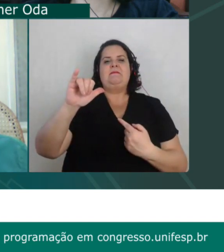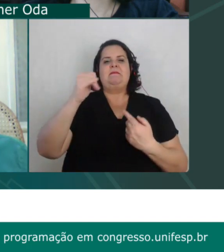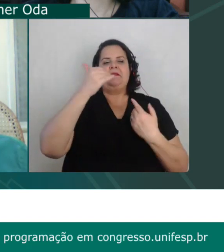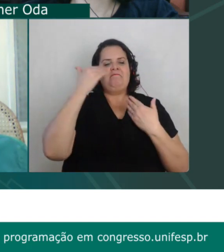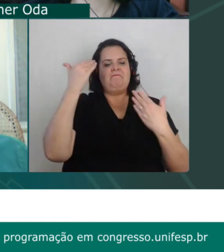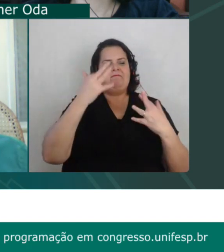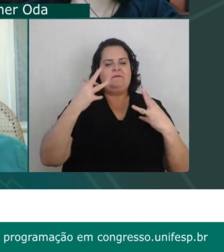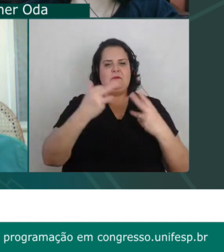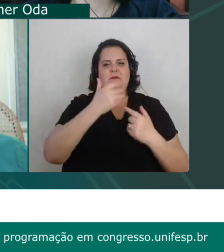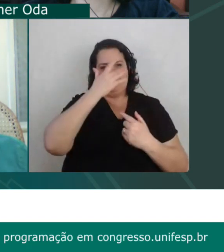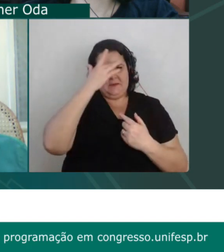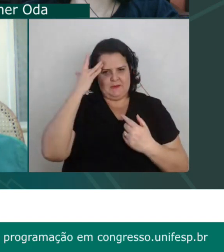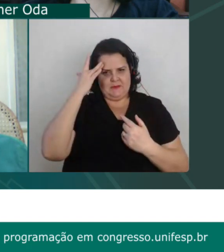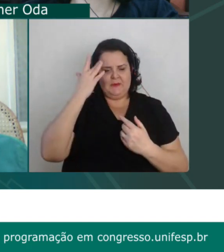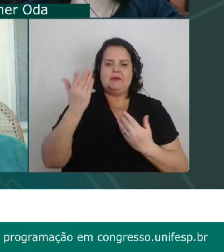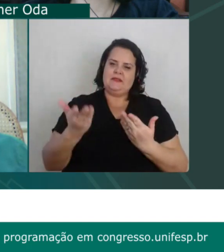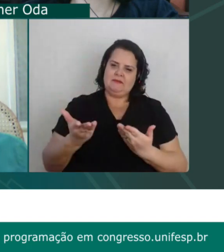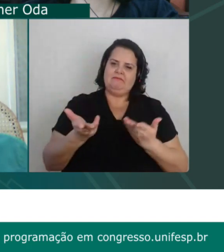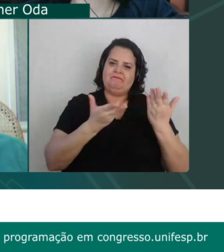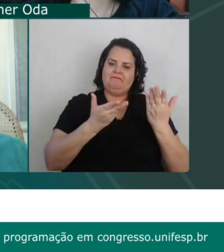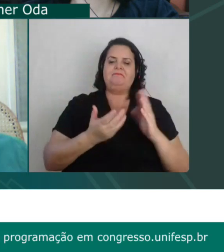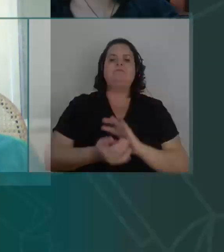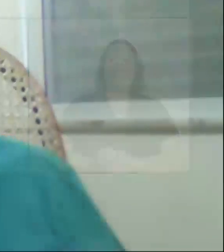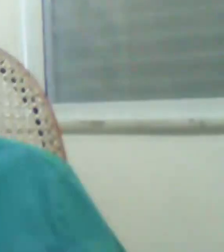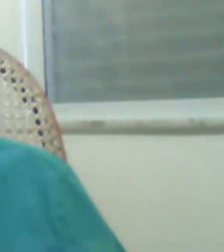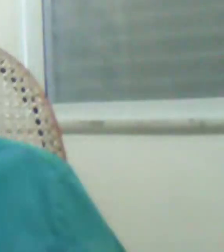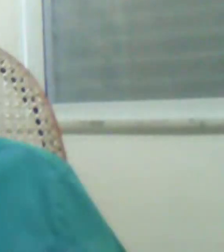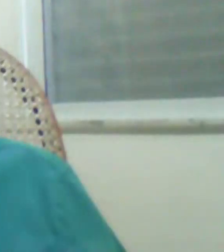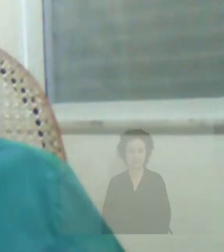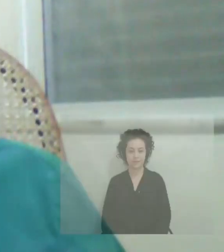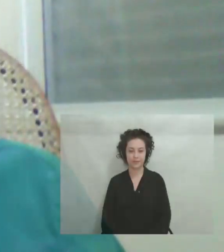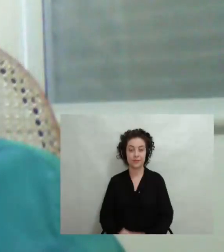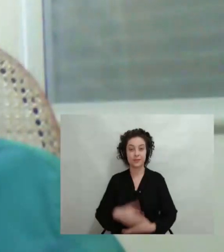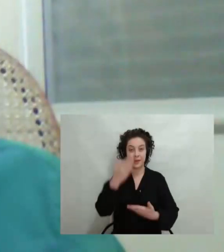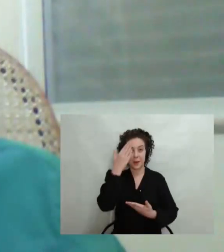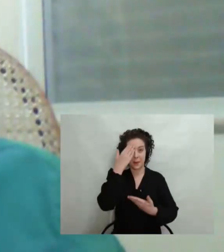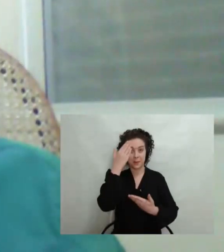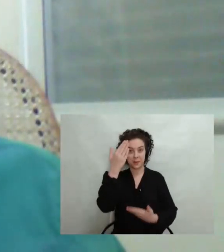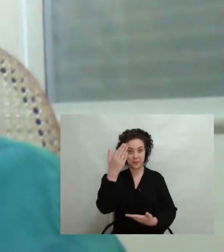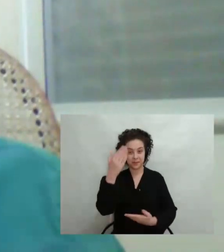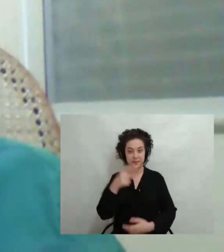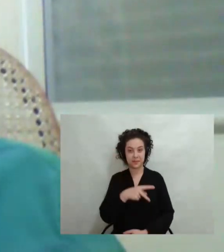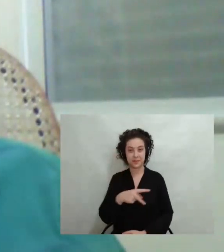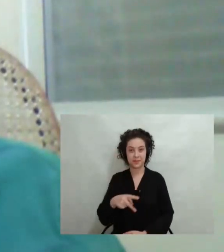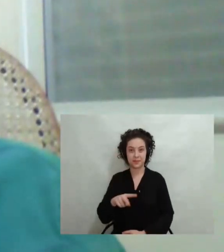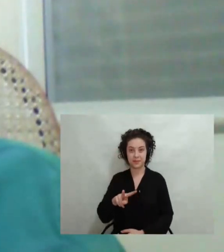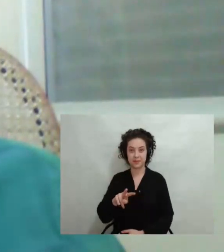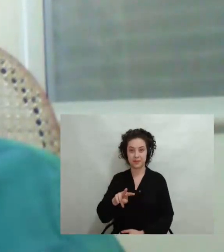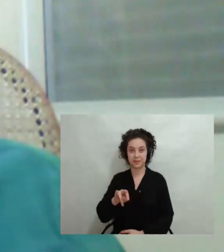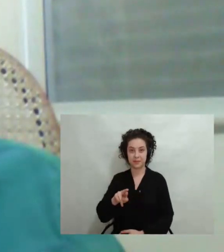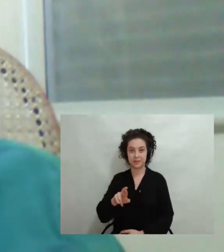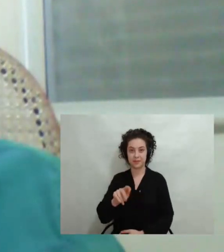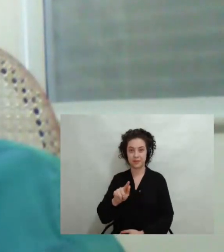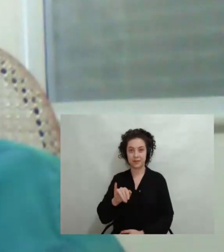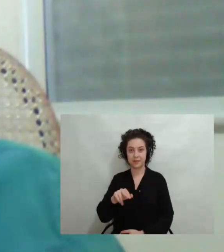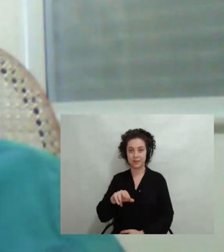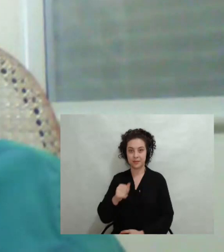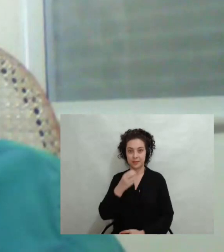palavra. Muito obrigado, professora Virgínia. Boa tarde a todas as pessoas que